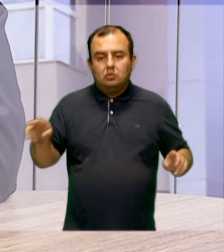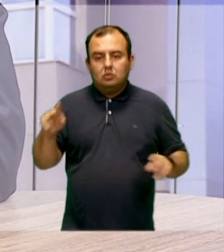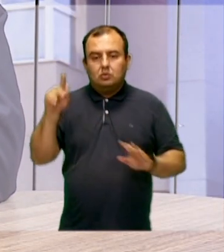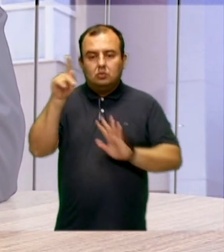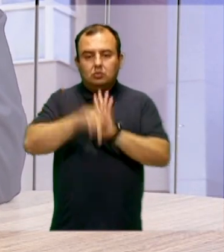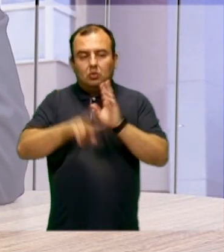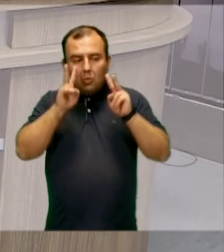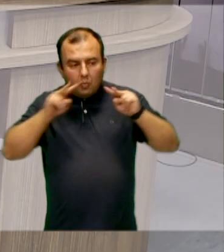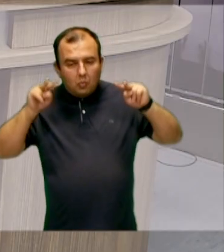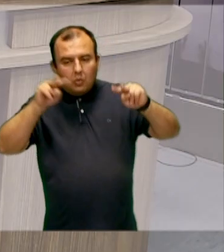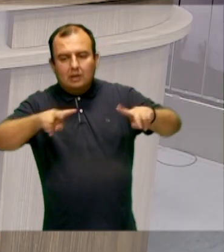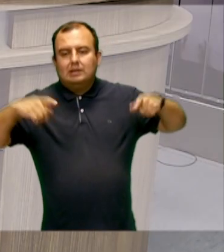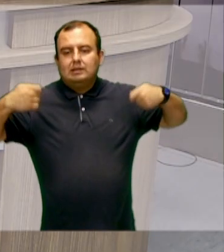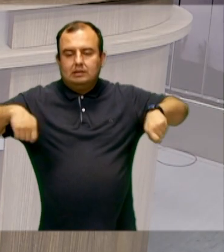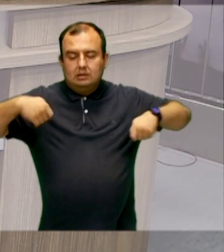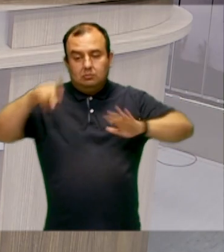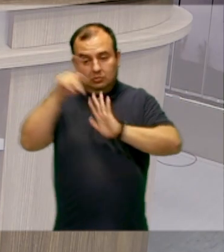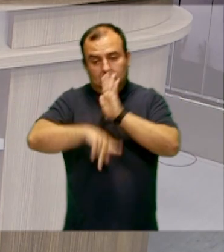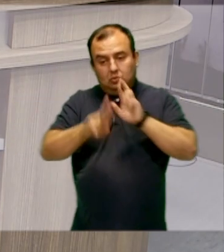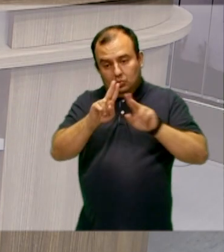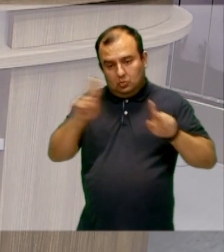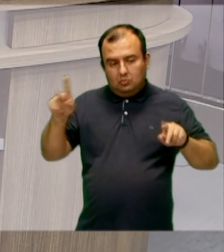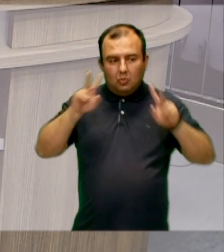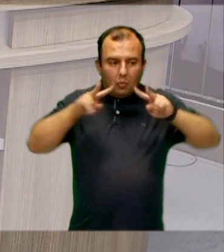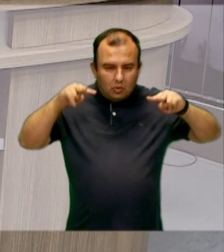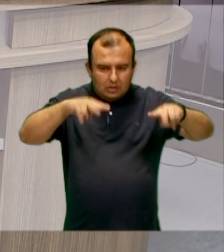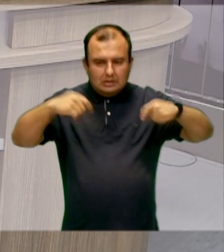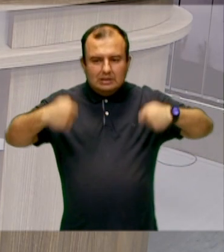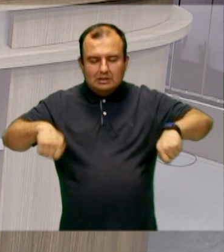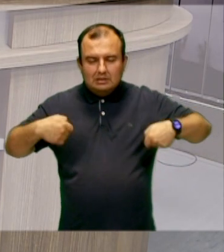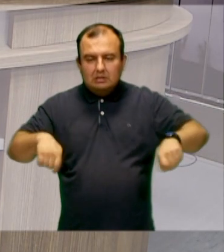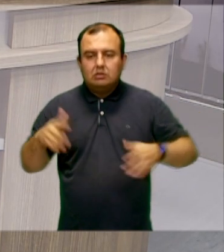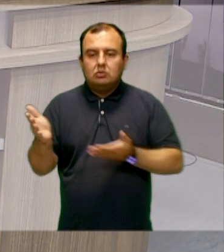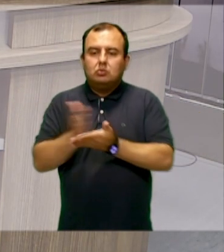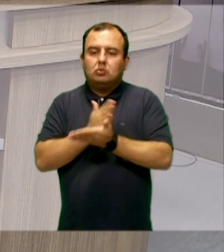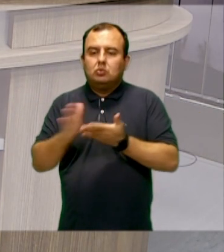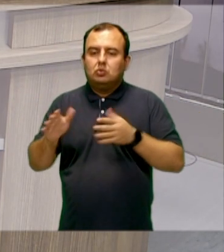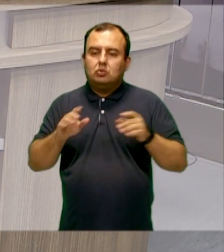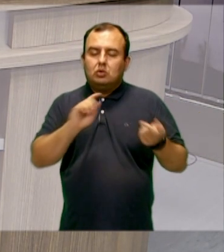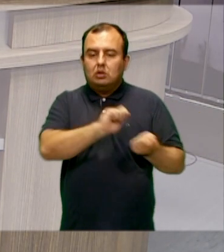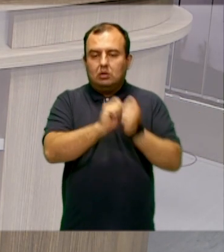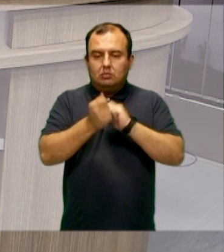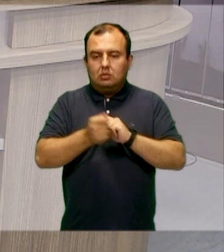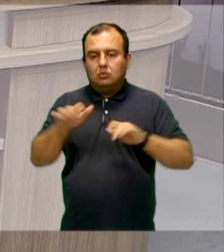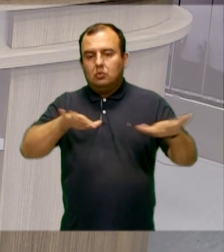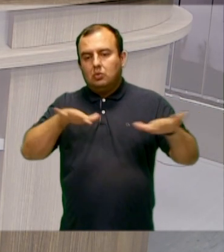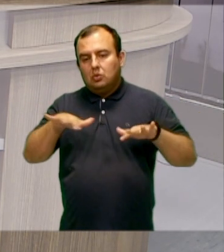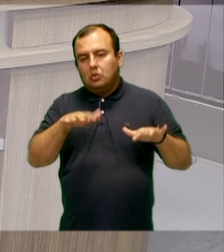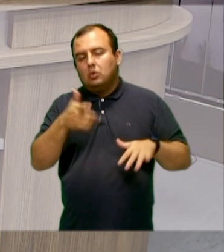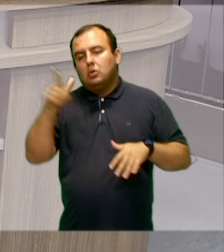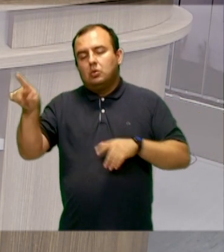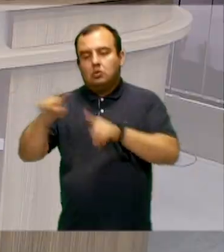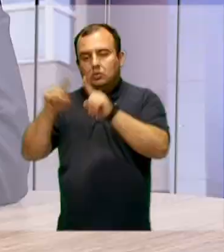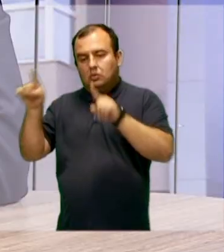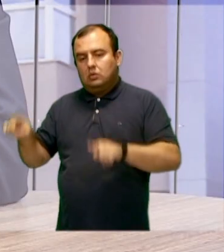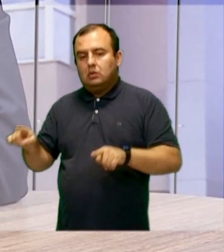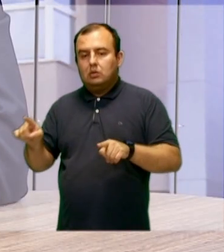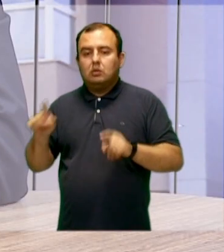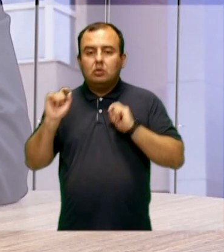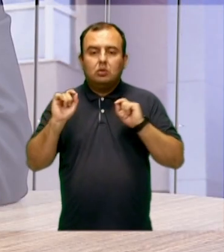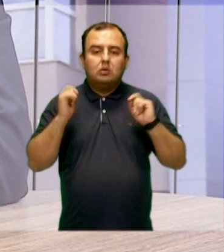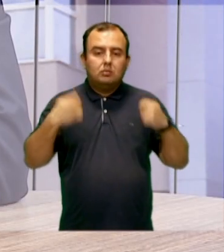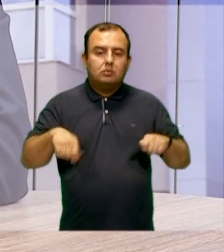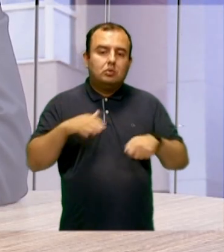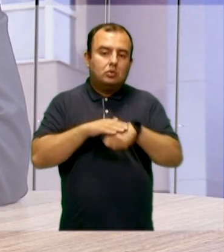Um Olhar Necessário. E o que era? Alguns servidores que foram movimentados ou readaptados em outro cargo, para que a gente